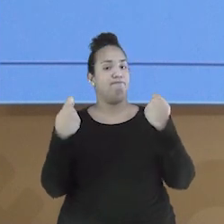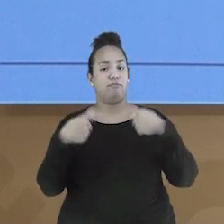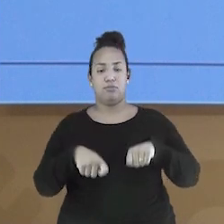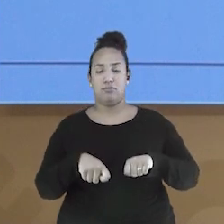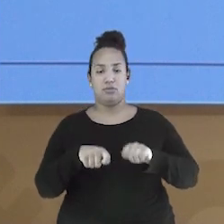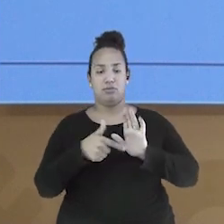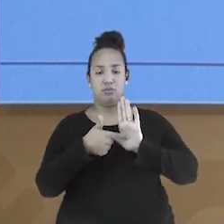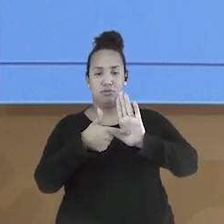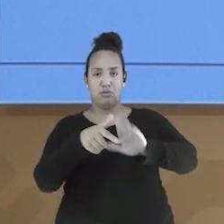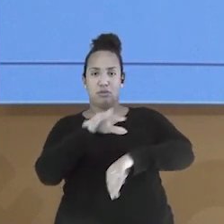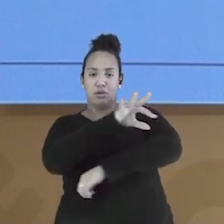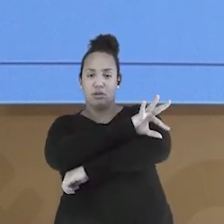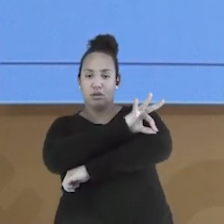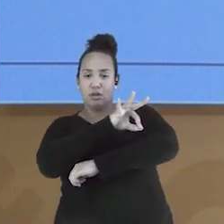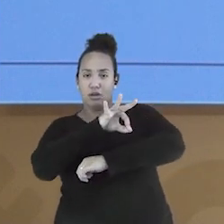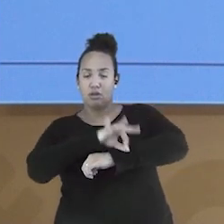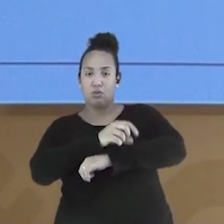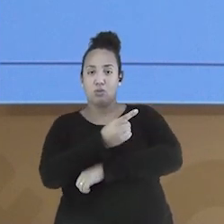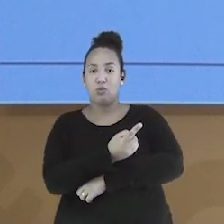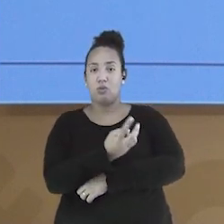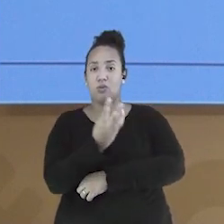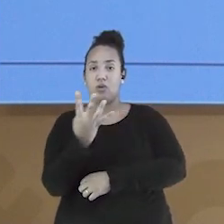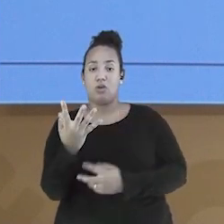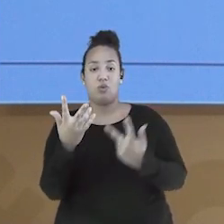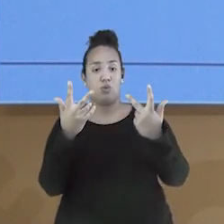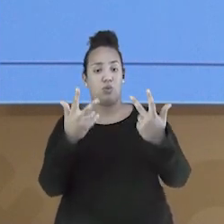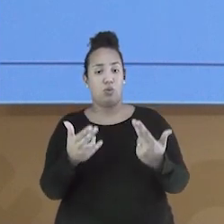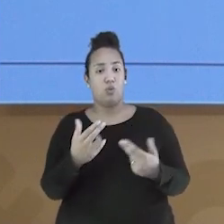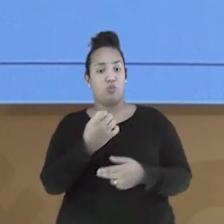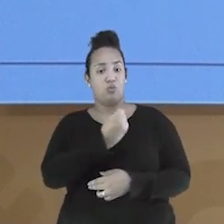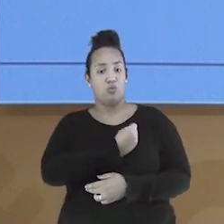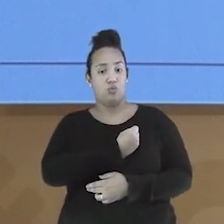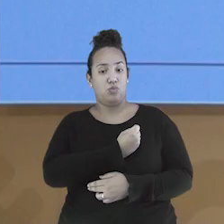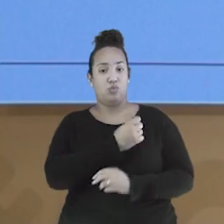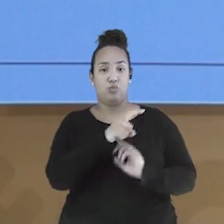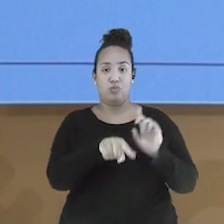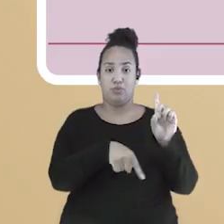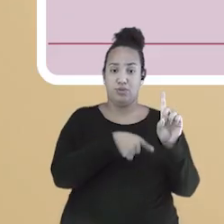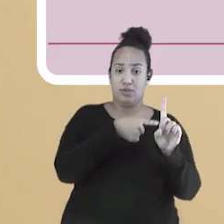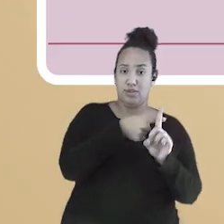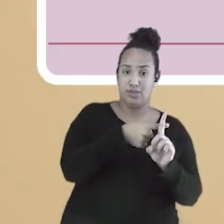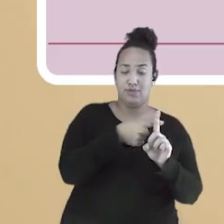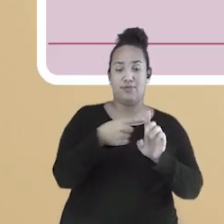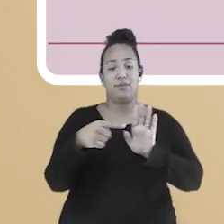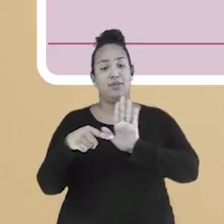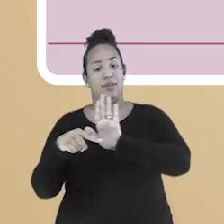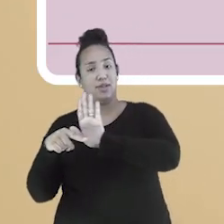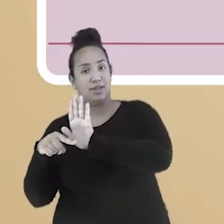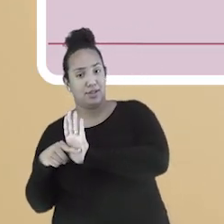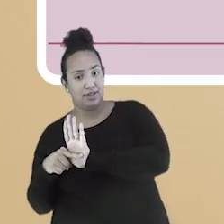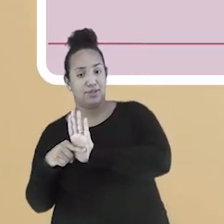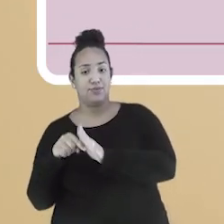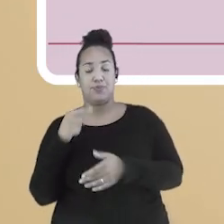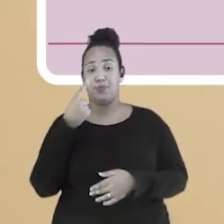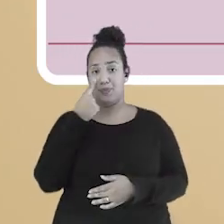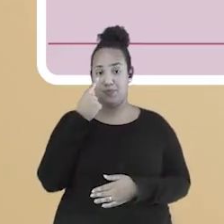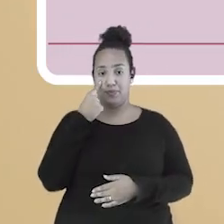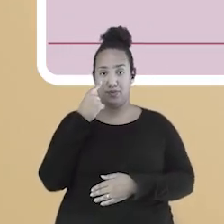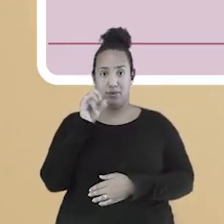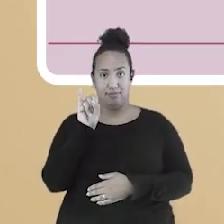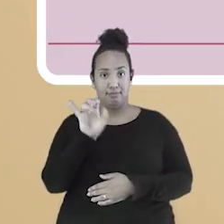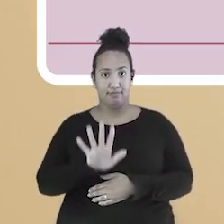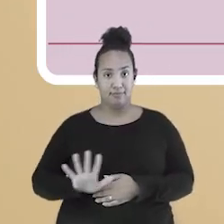reta numérica a mesma quantidade de números positivos e negativos. Por exemplo, nessa reta que vemos